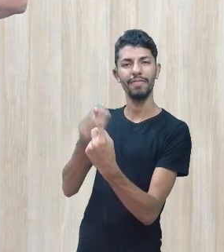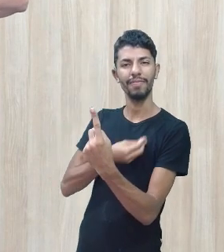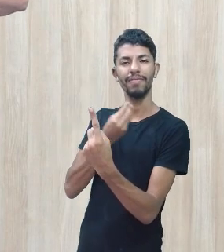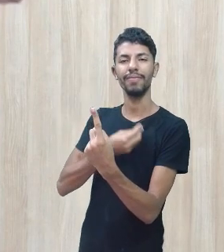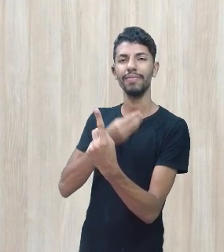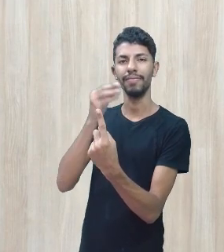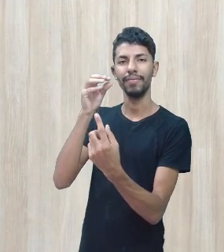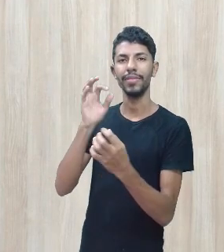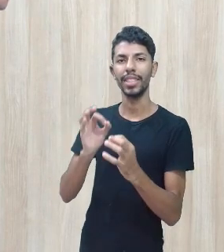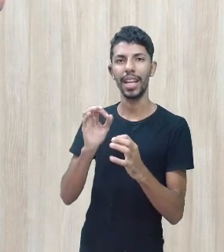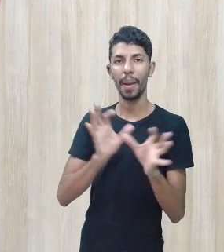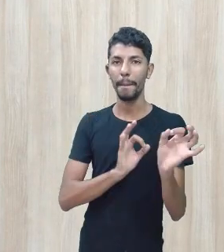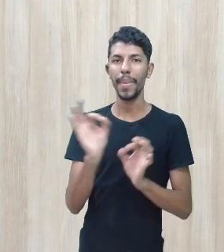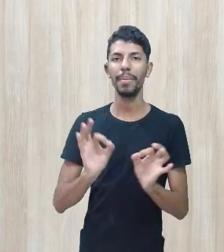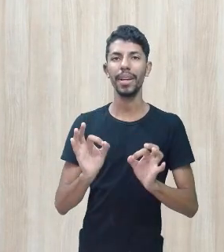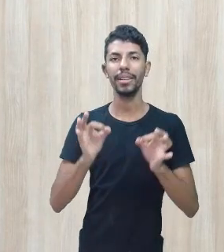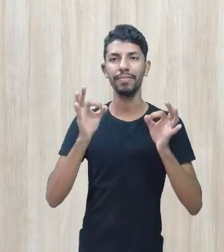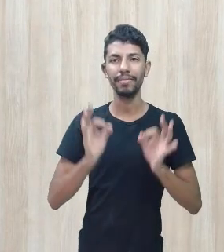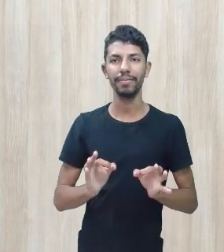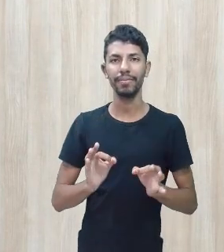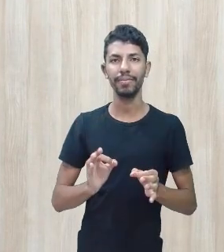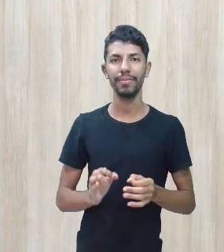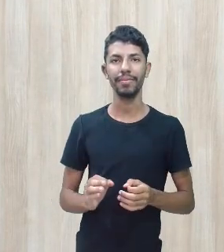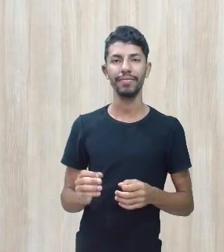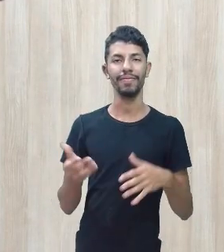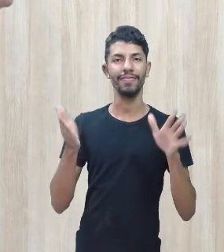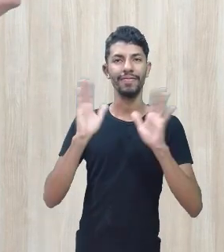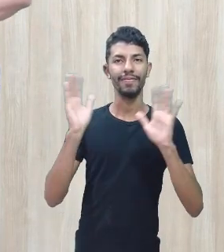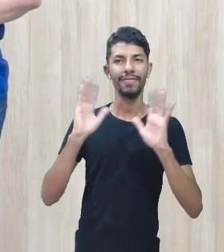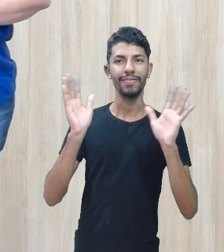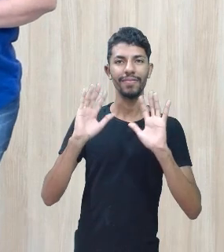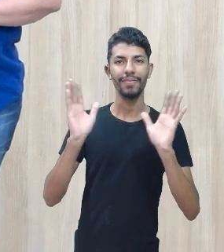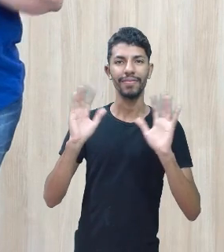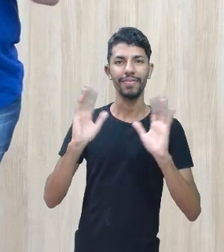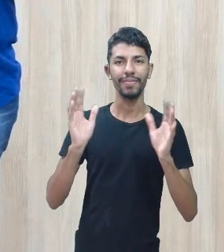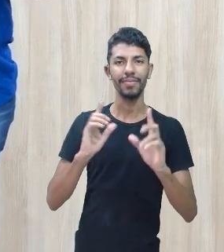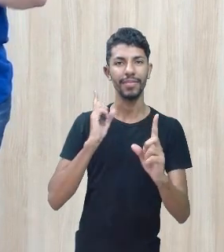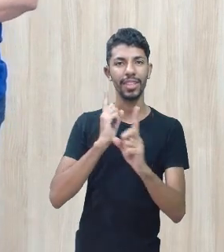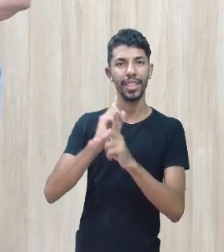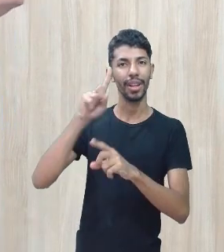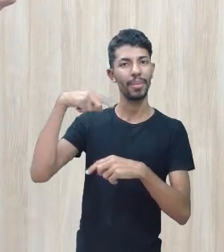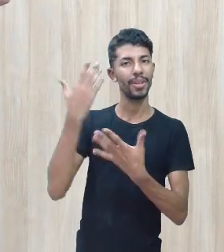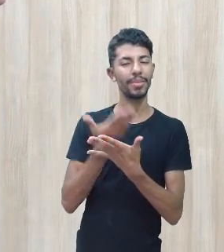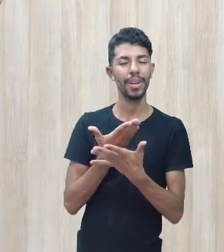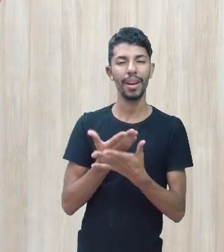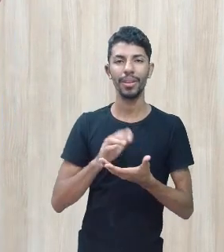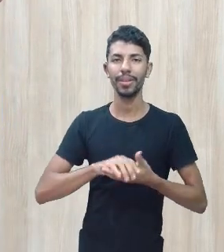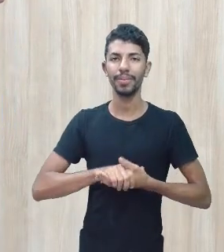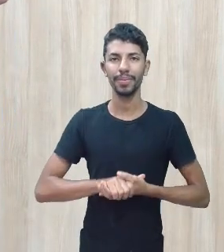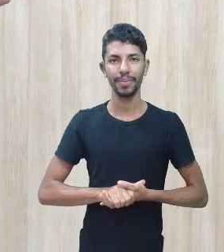estar, preparados. Até mais, até a próxima aula.